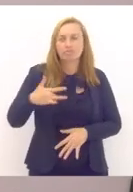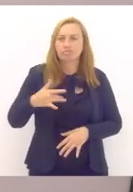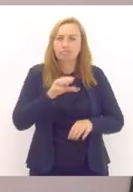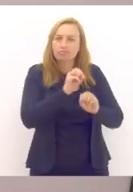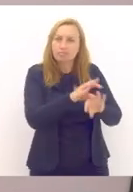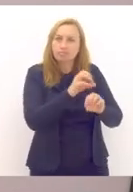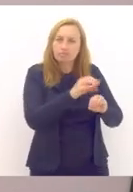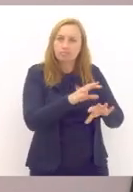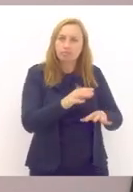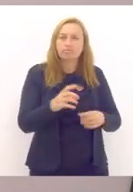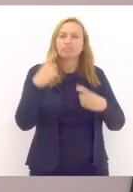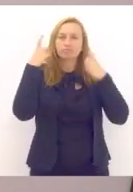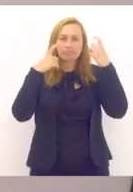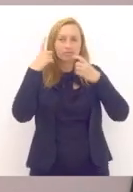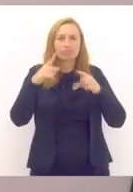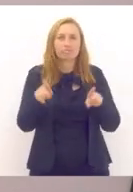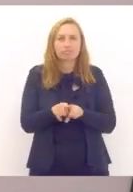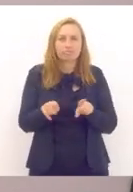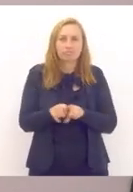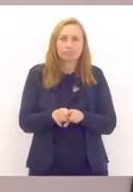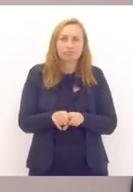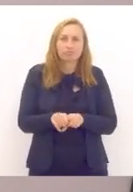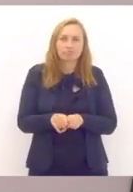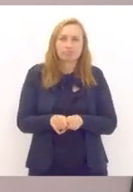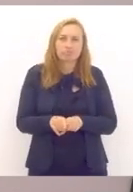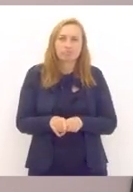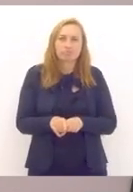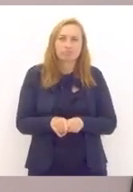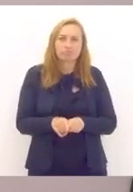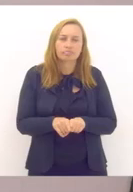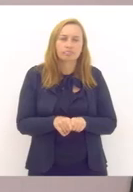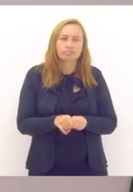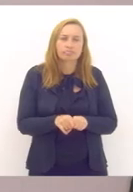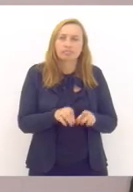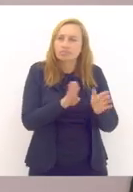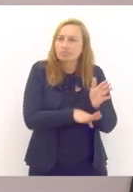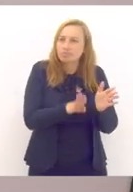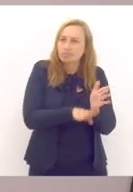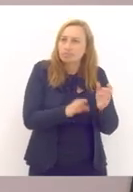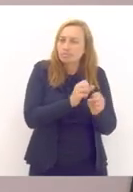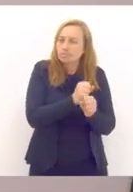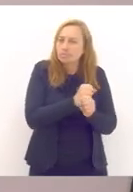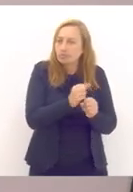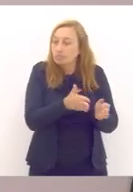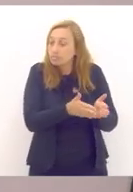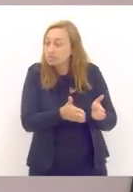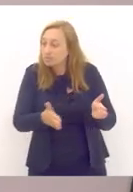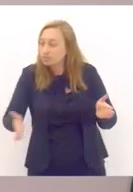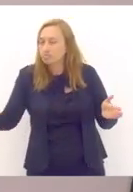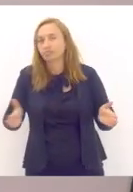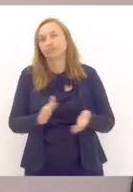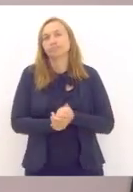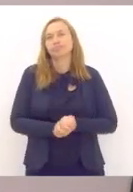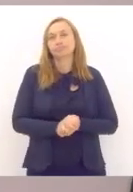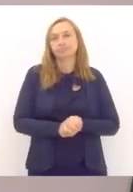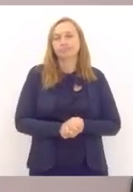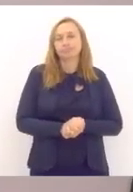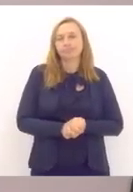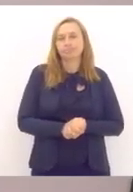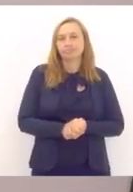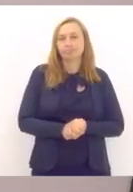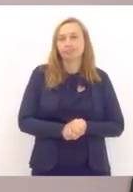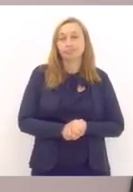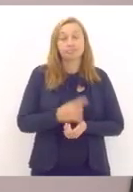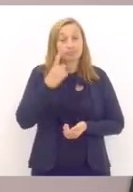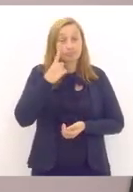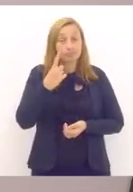gente tem que estar muito preocupado, acho que a nossa grande preocupação é perenidade no gasto. Se ampliar, você tem que ampliar sabendo que você vai